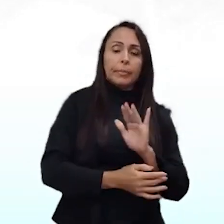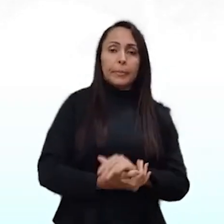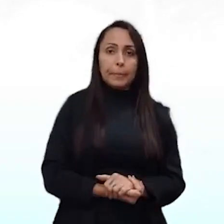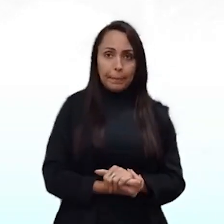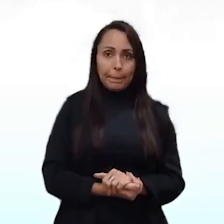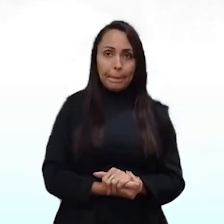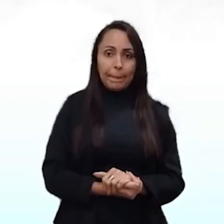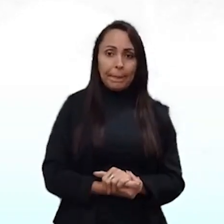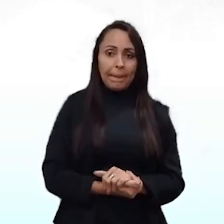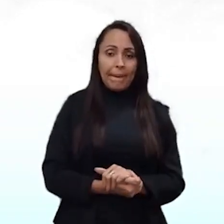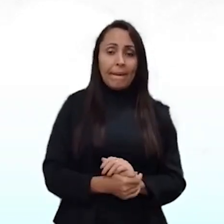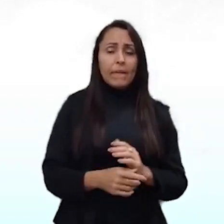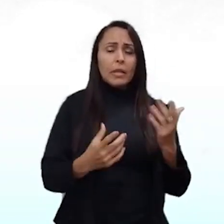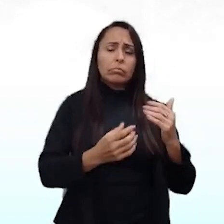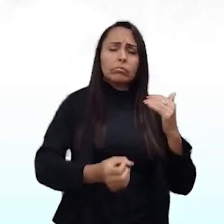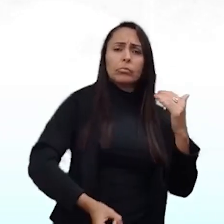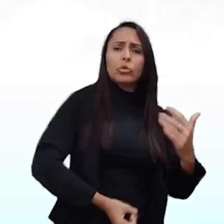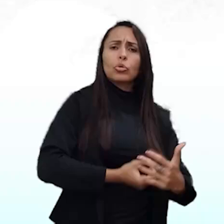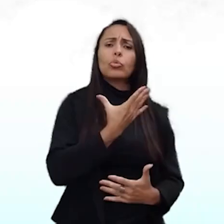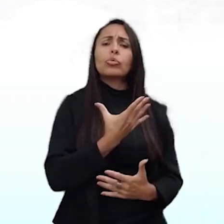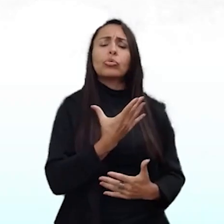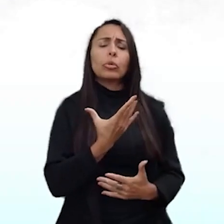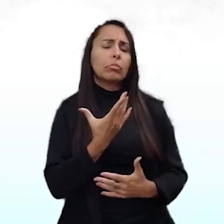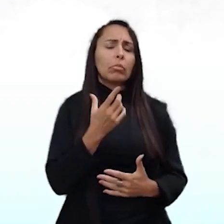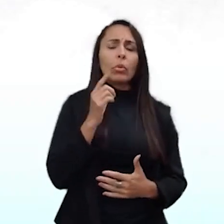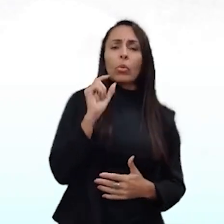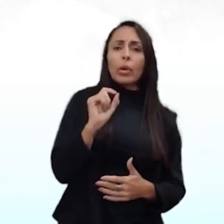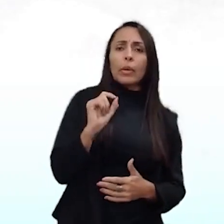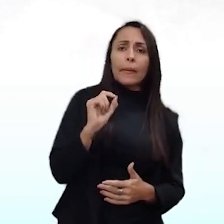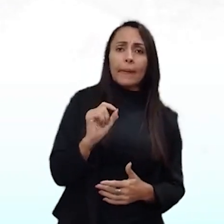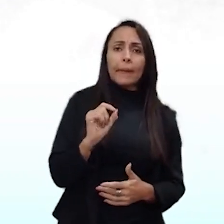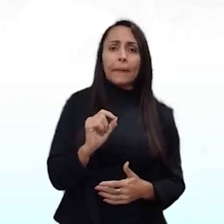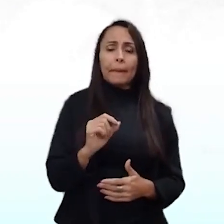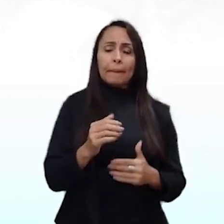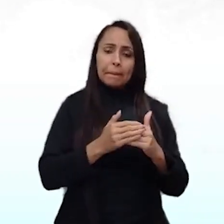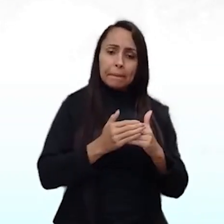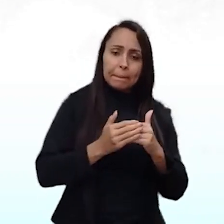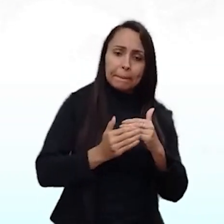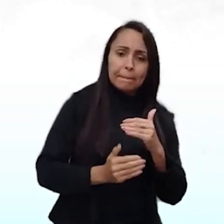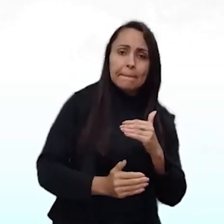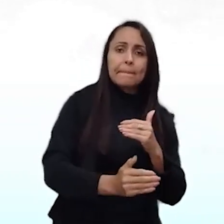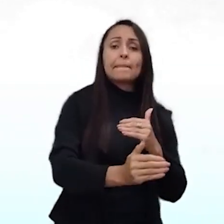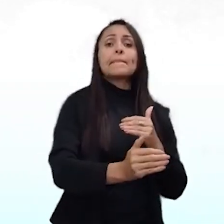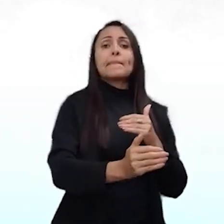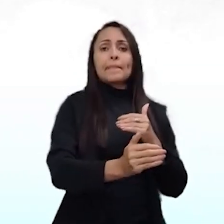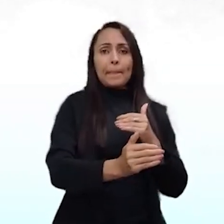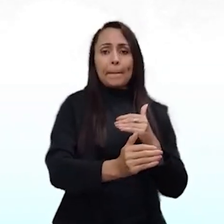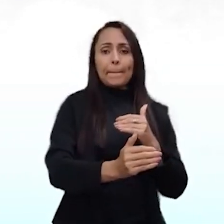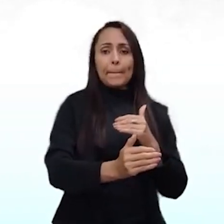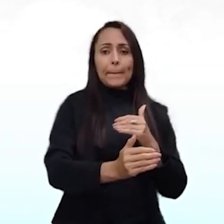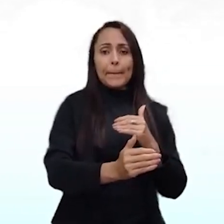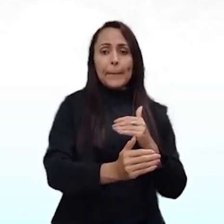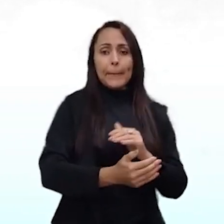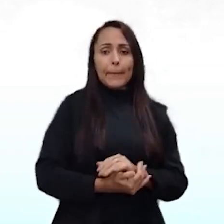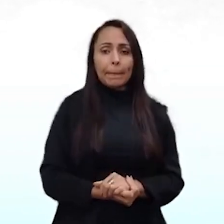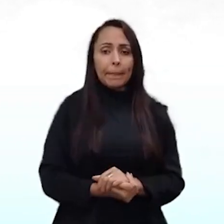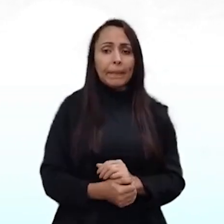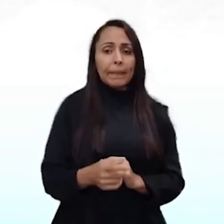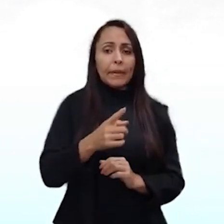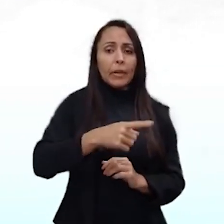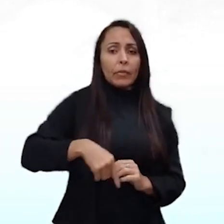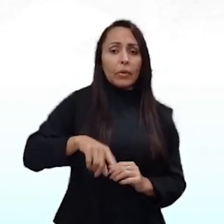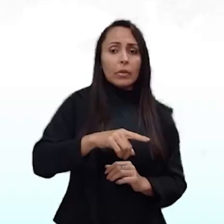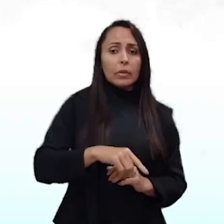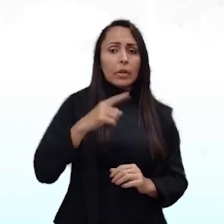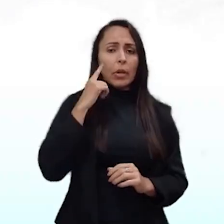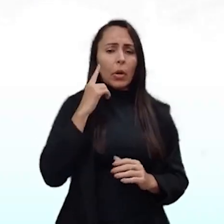esses textos, eles surgem a partir do momento, né, que você fala, escreve,